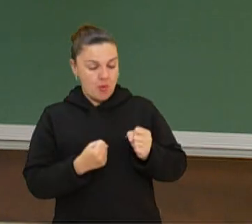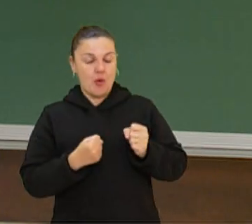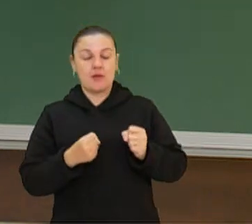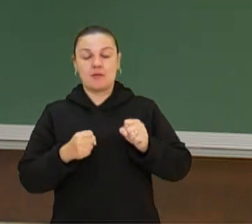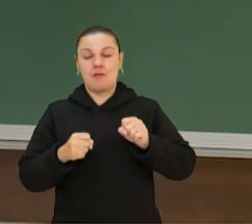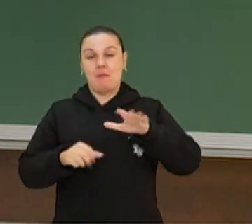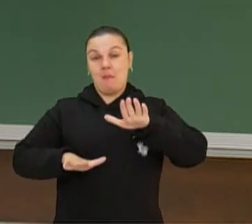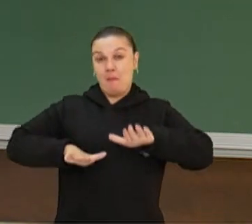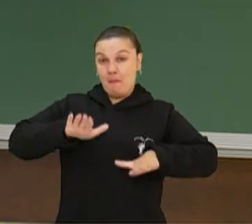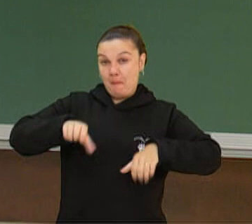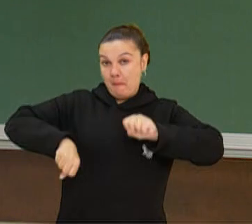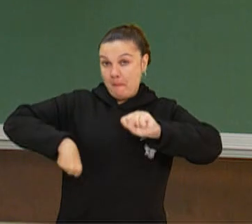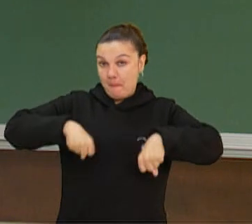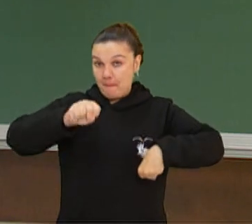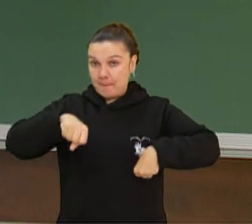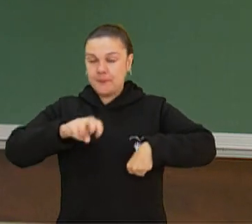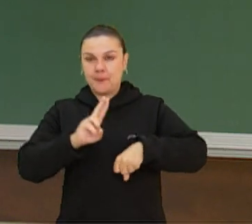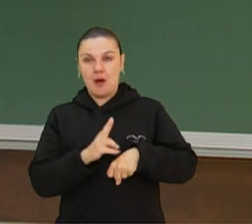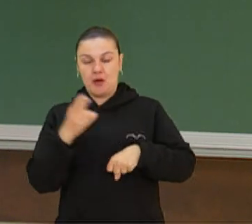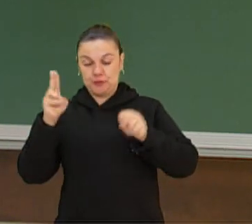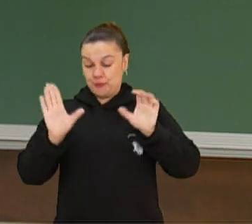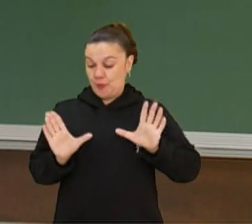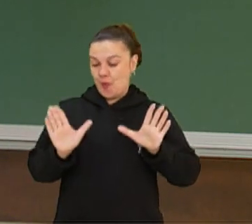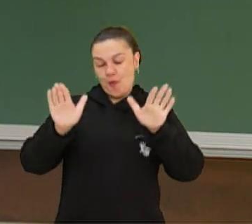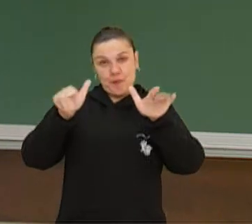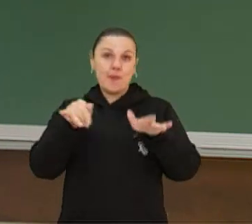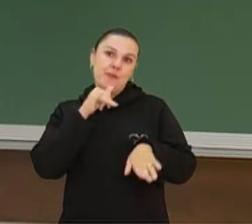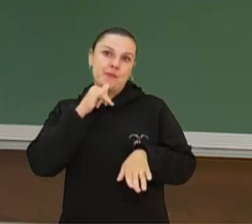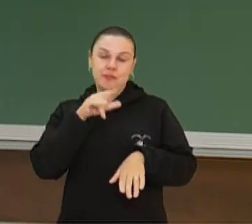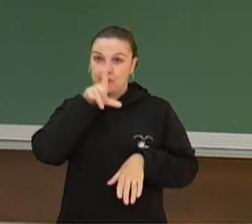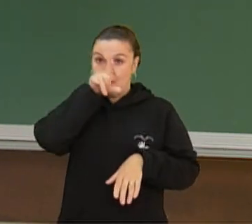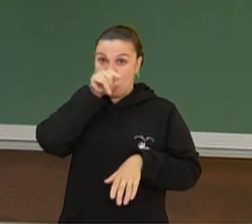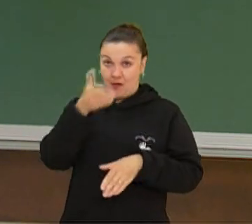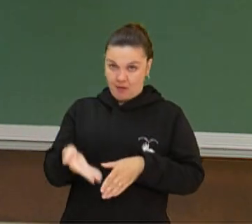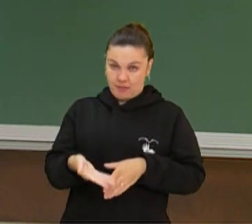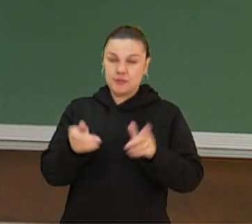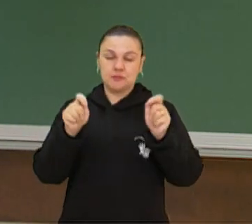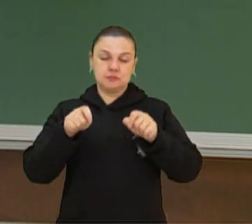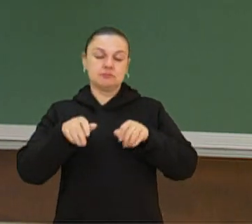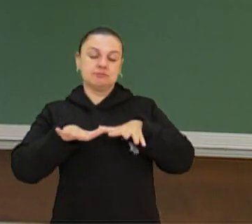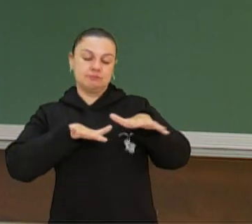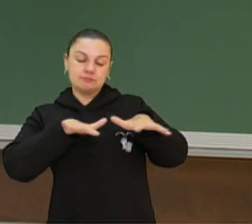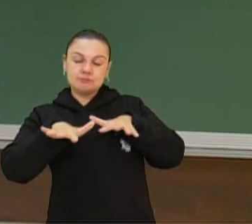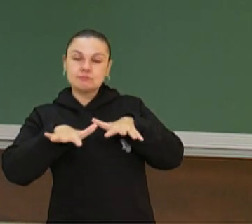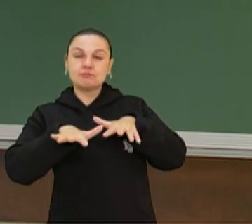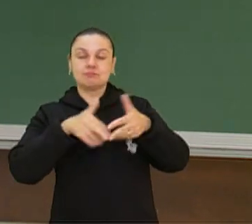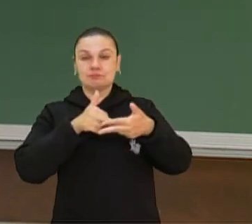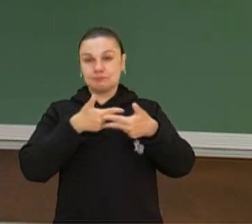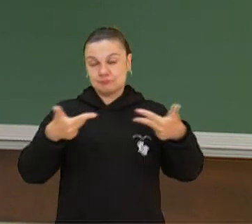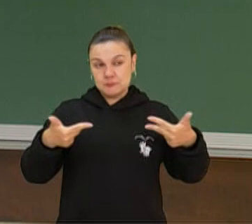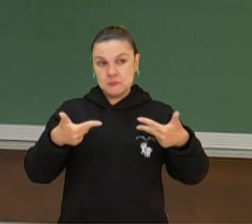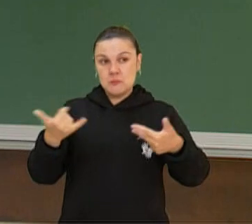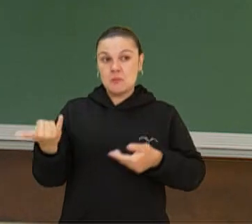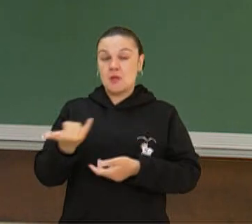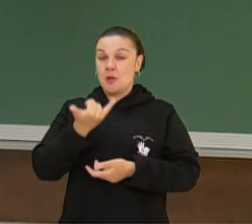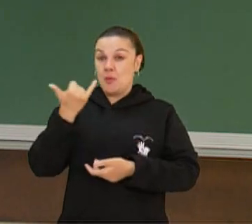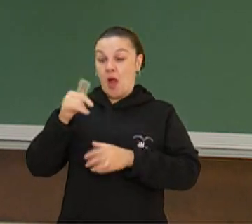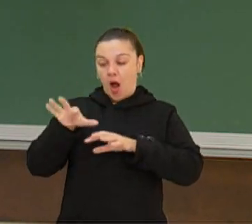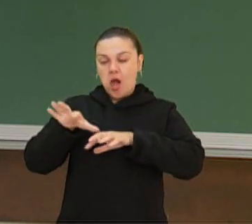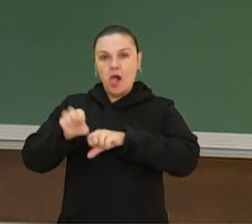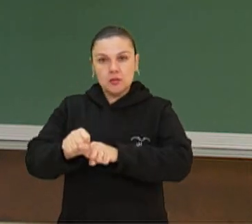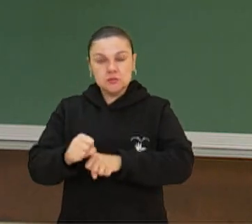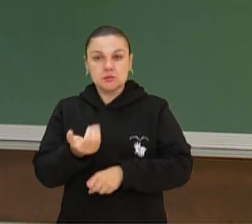as patas, pode se deslocar utilizando o voo, por exemplo, nas aves, tá? Então são várias formas de locomoção. E é importante para captura